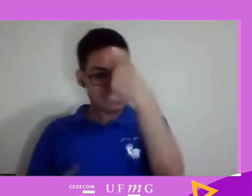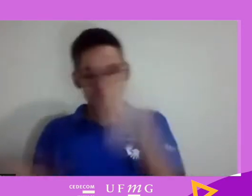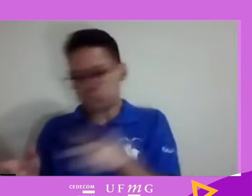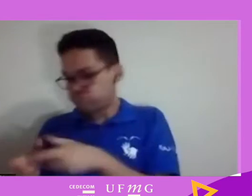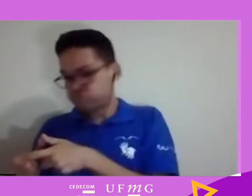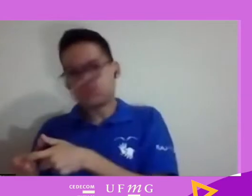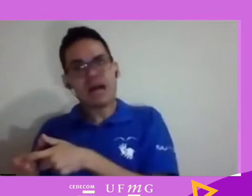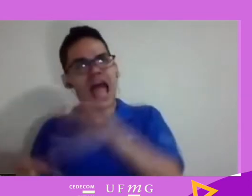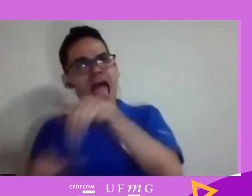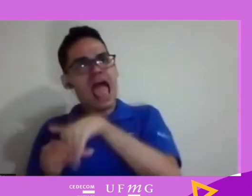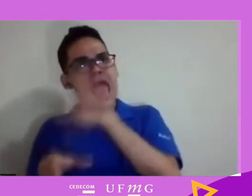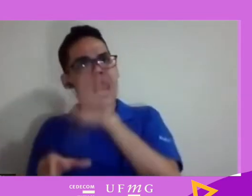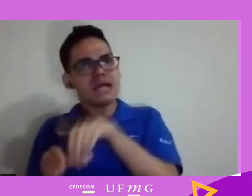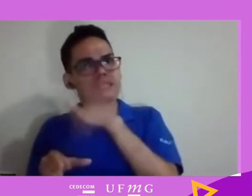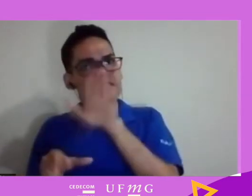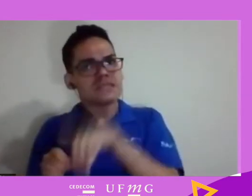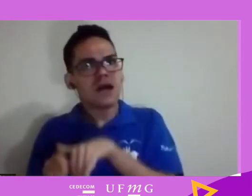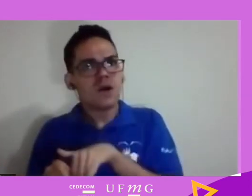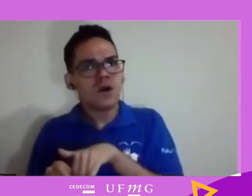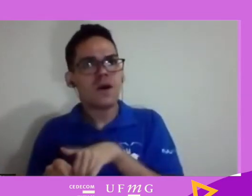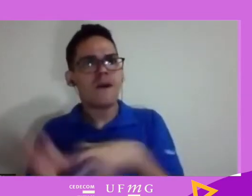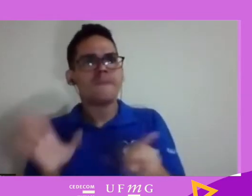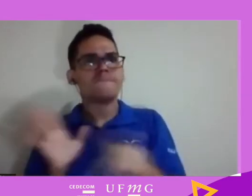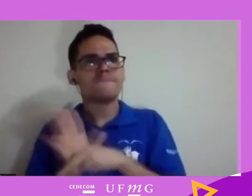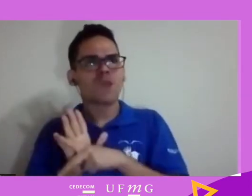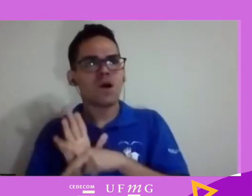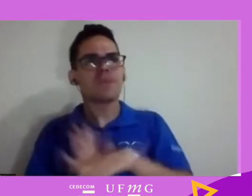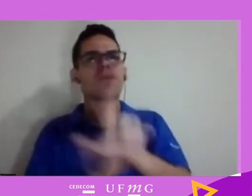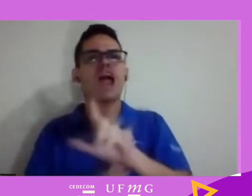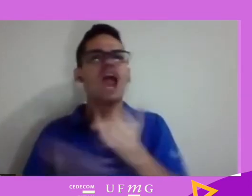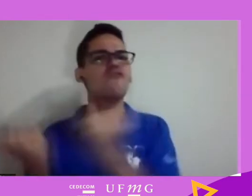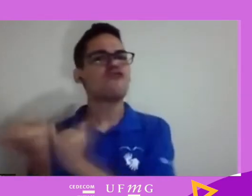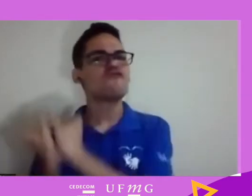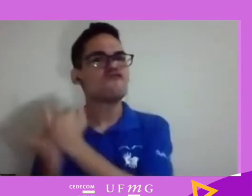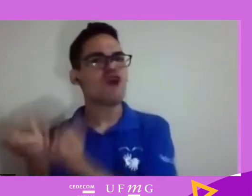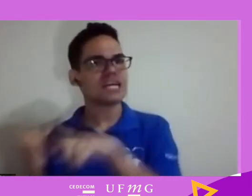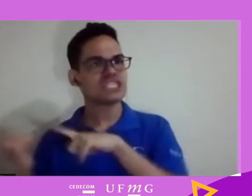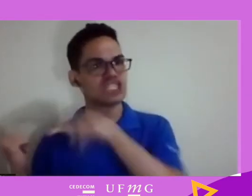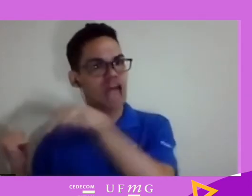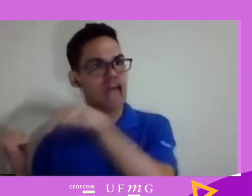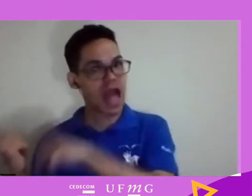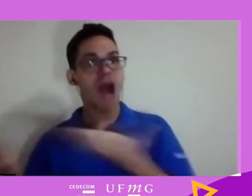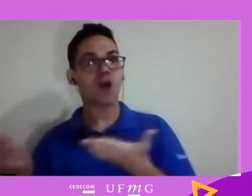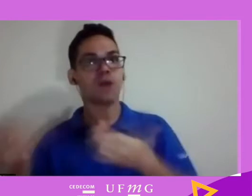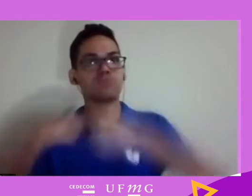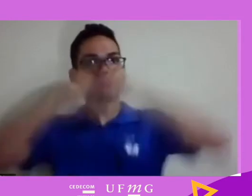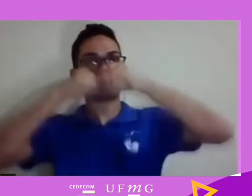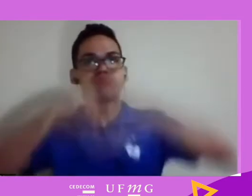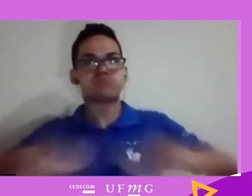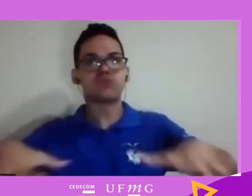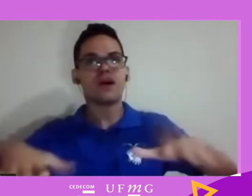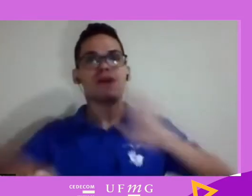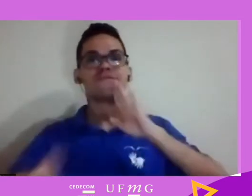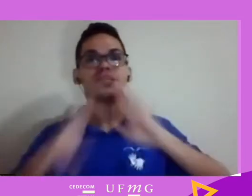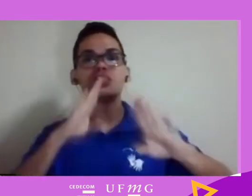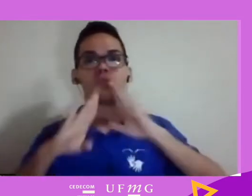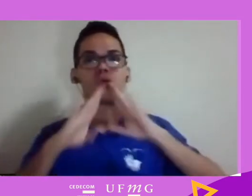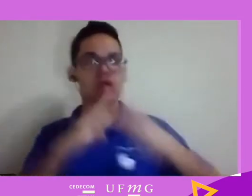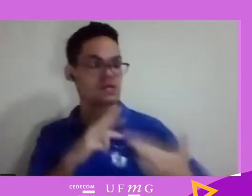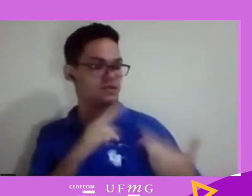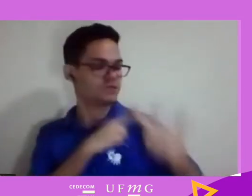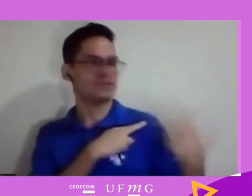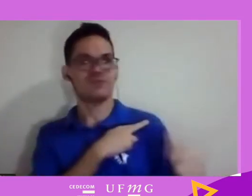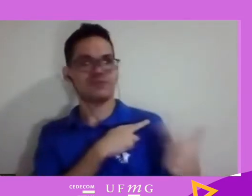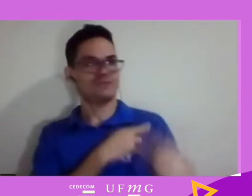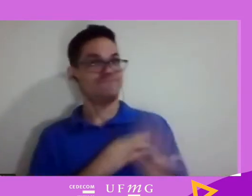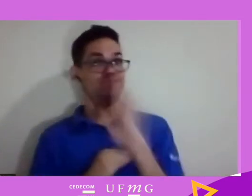agora. Imagina isso no interior. Eleições municipais, a lógica do rumor, a lógica da fofoca espalhada no